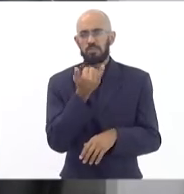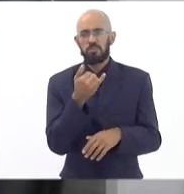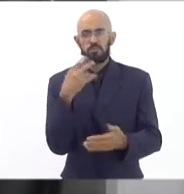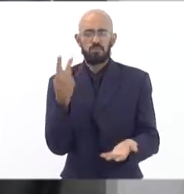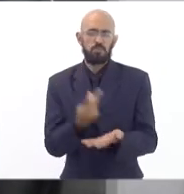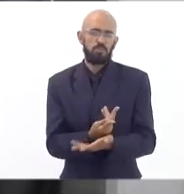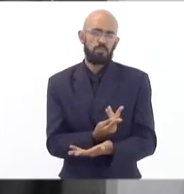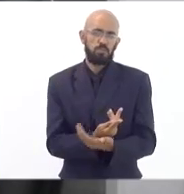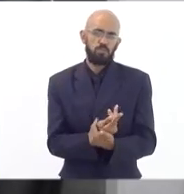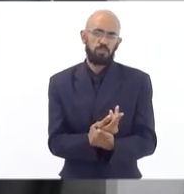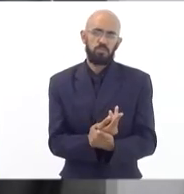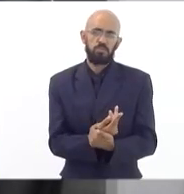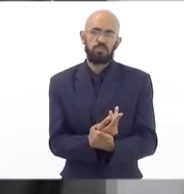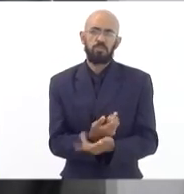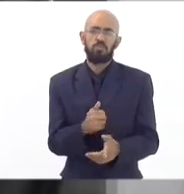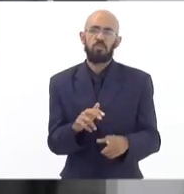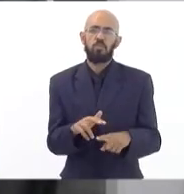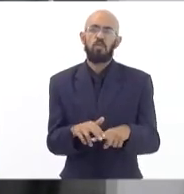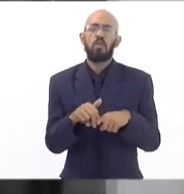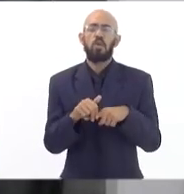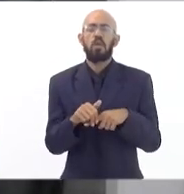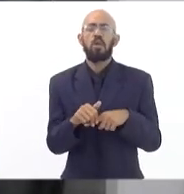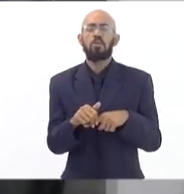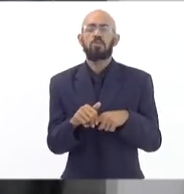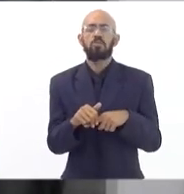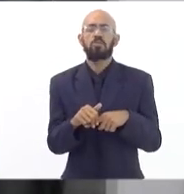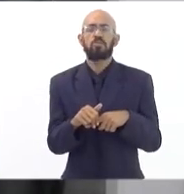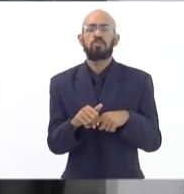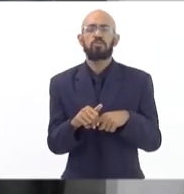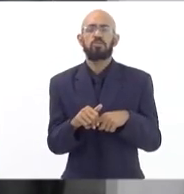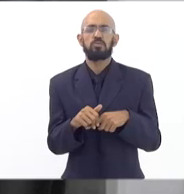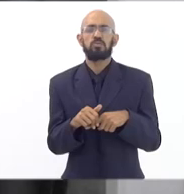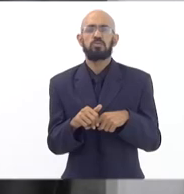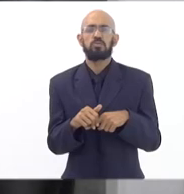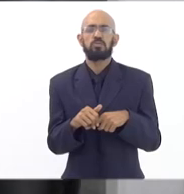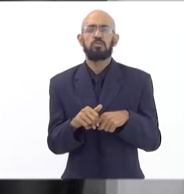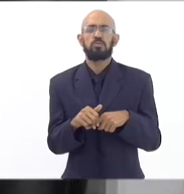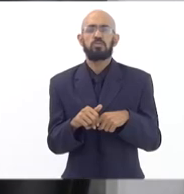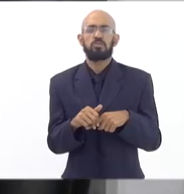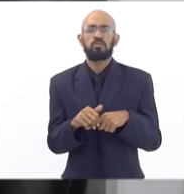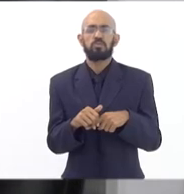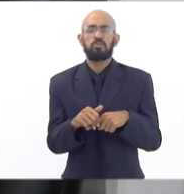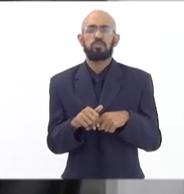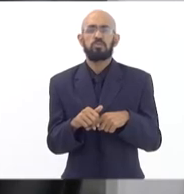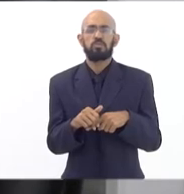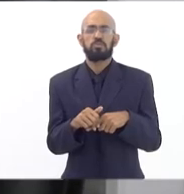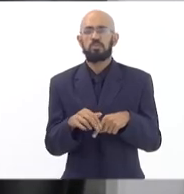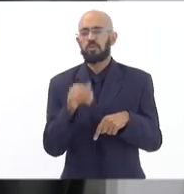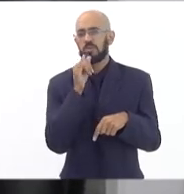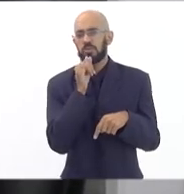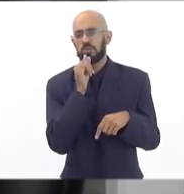tem acontecido por conta do Desencontro entre o nível